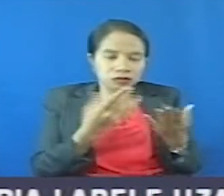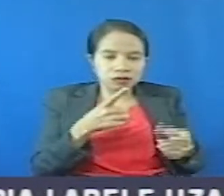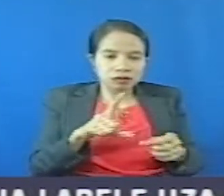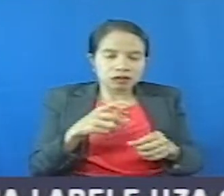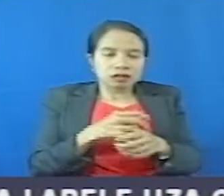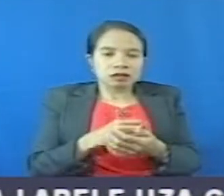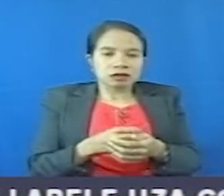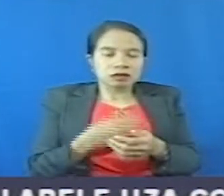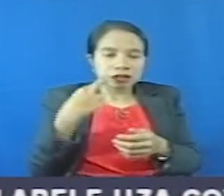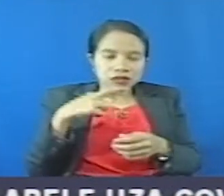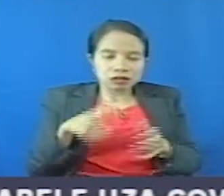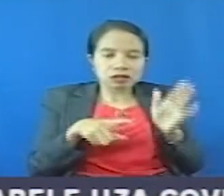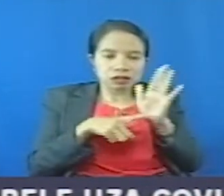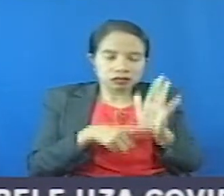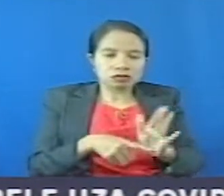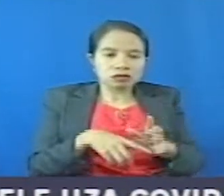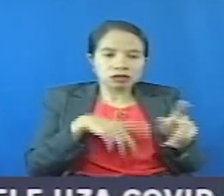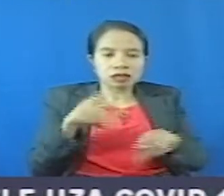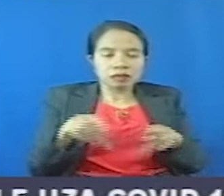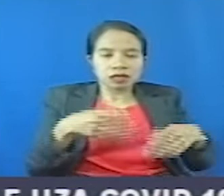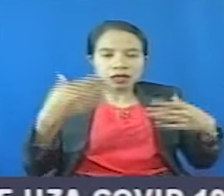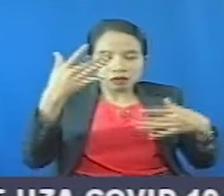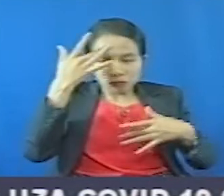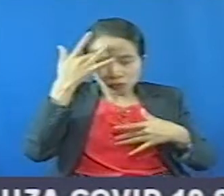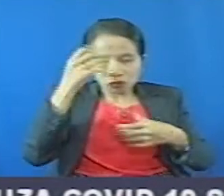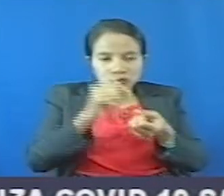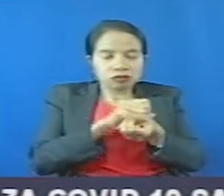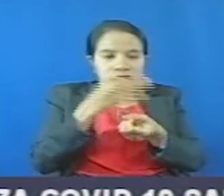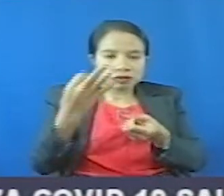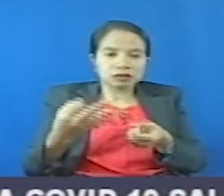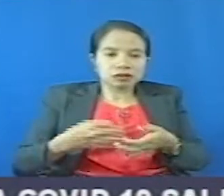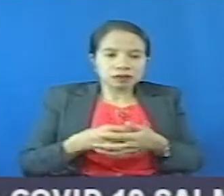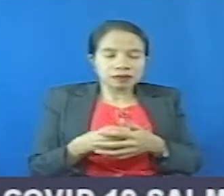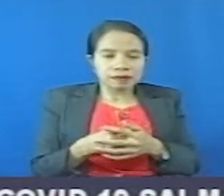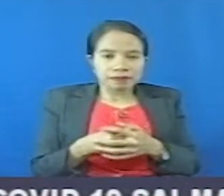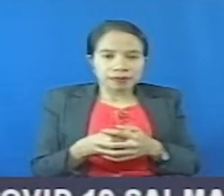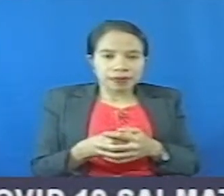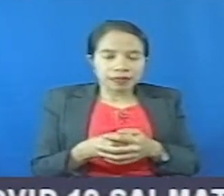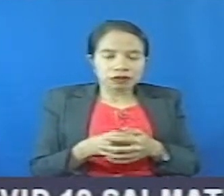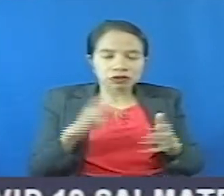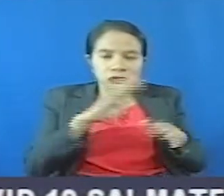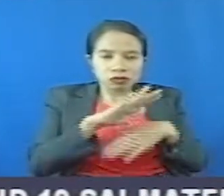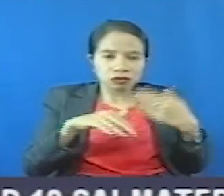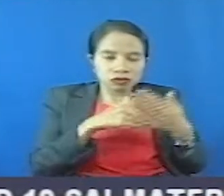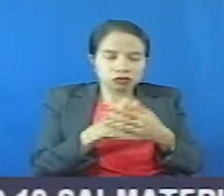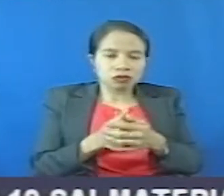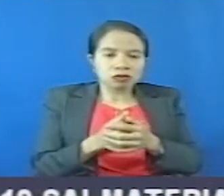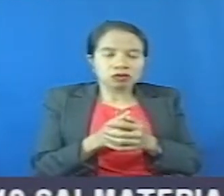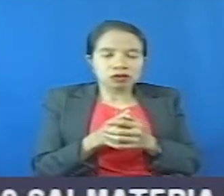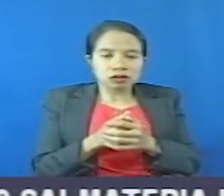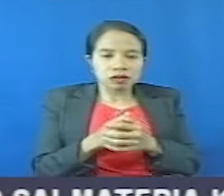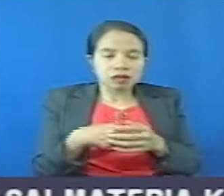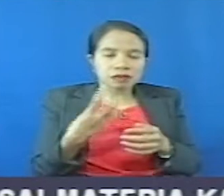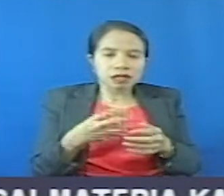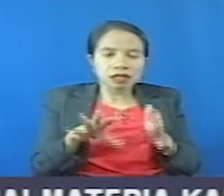laboratorium nasional no resultado iku saturu siridaun ne positivo COVID-19 resensia. Posisi total direk ne ane hetan